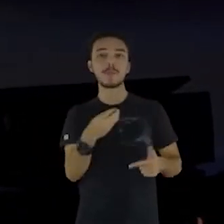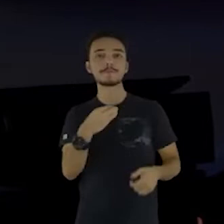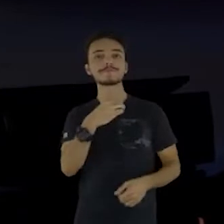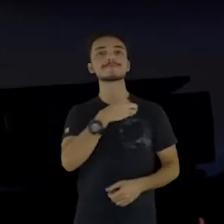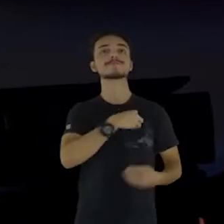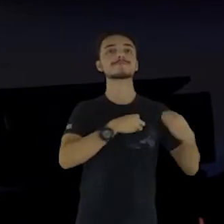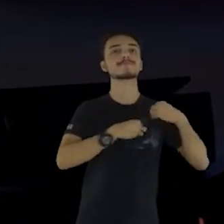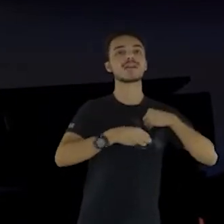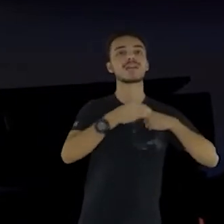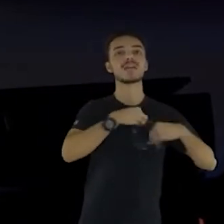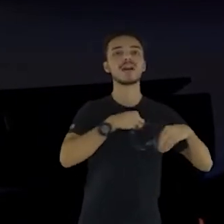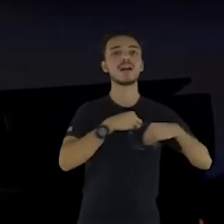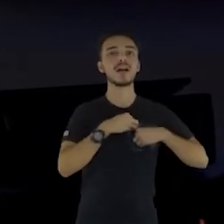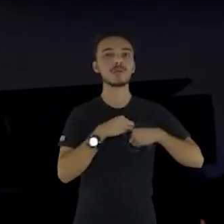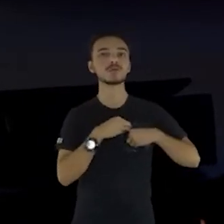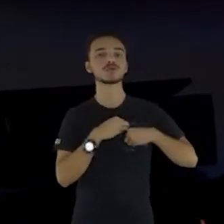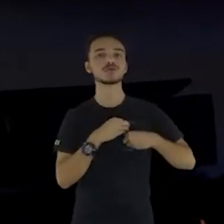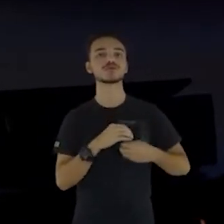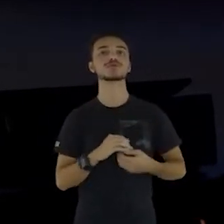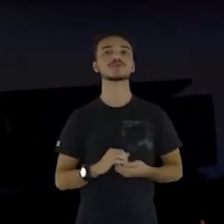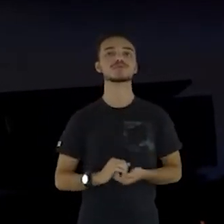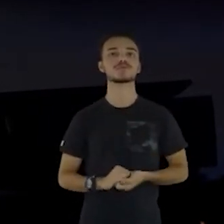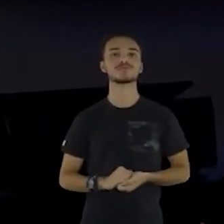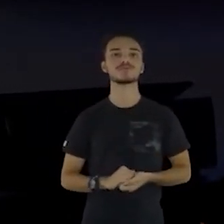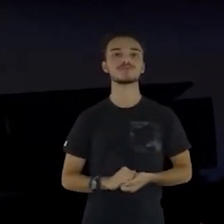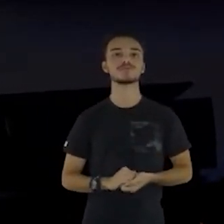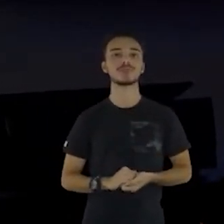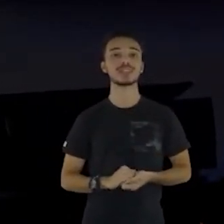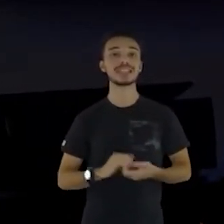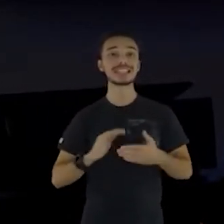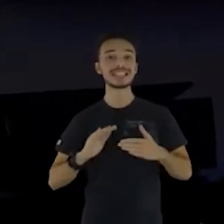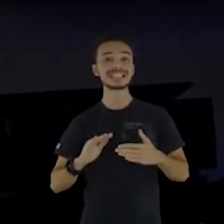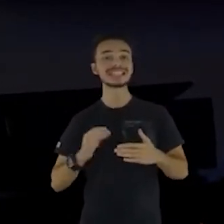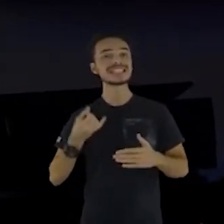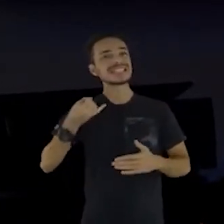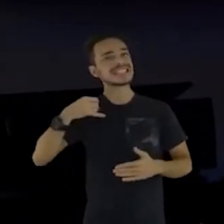A nossa imaturidade não nos deixa crescer.